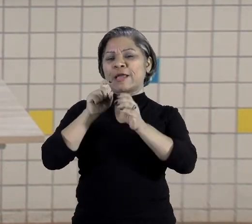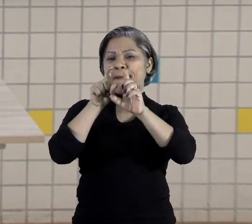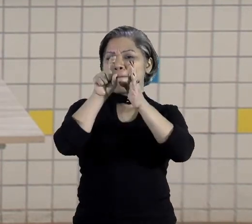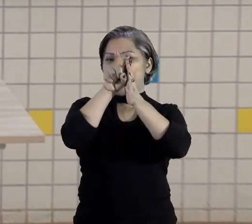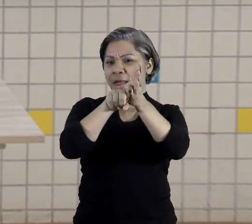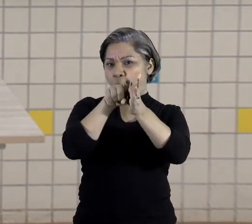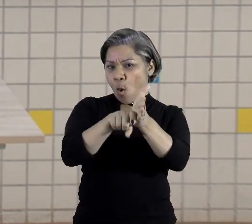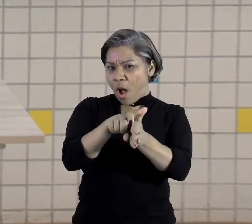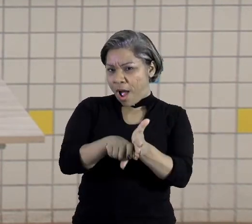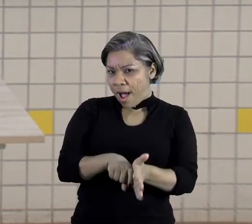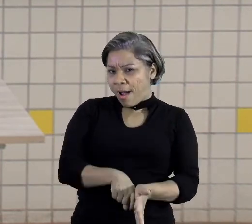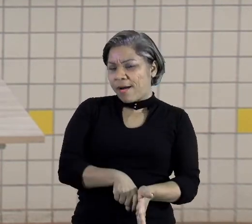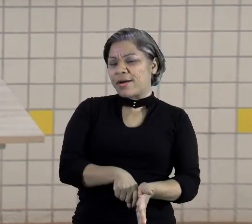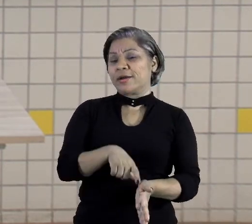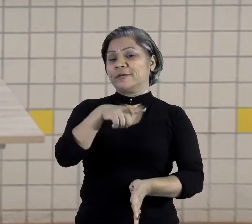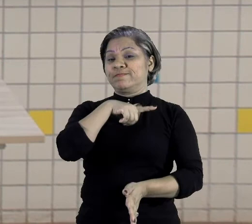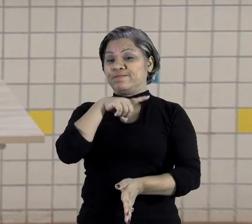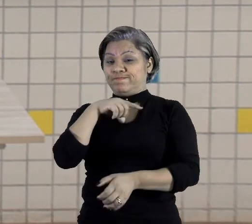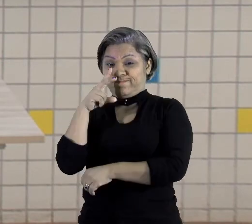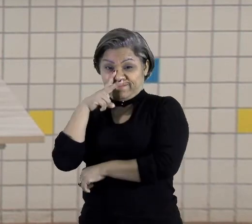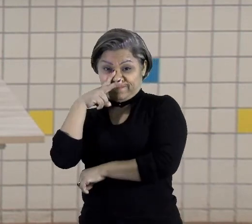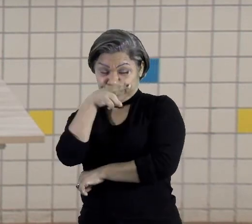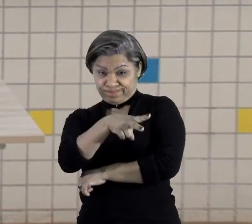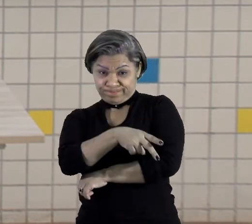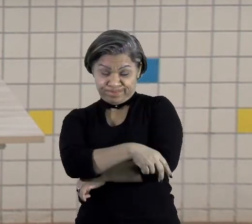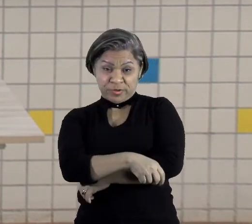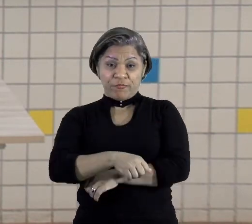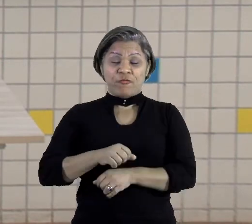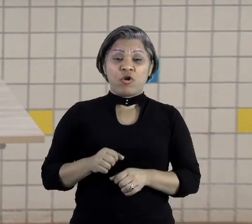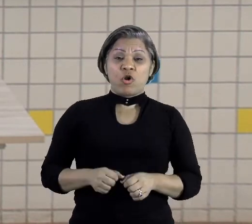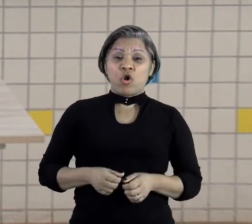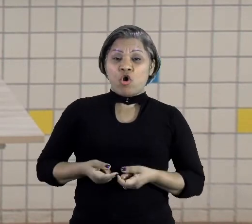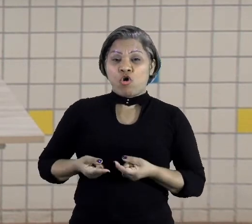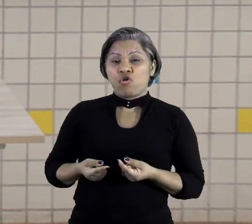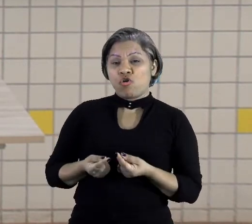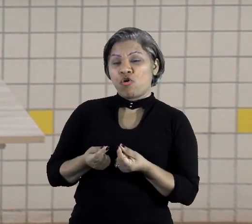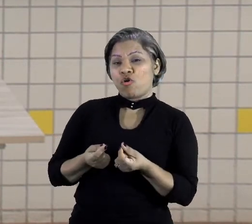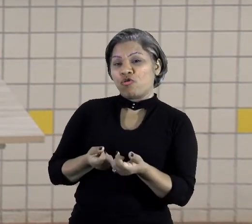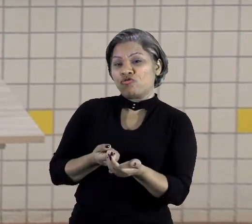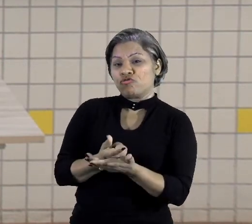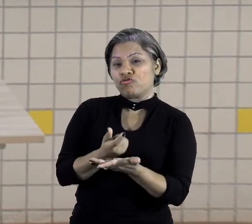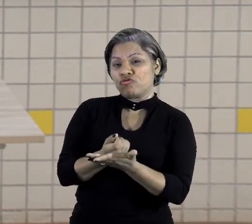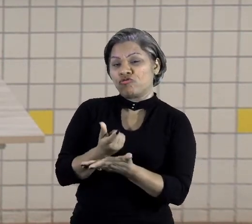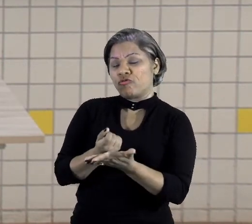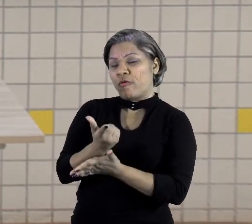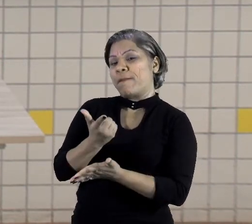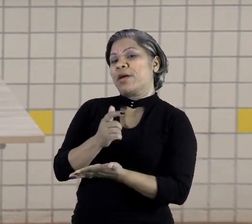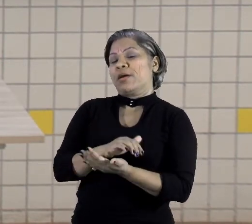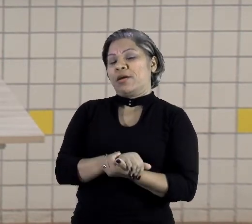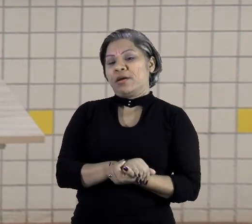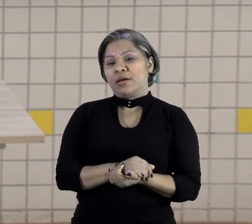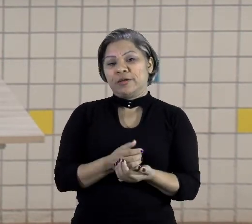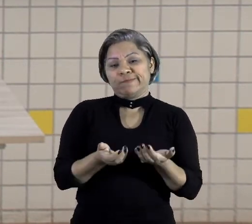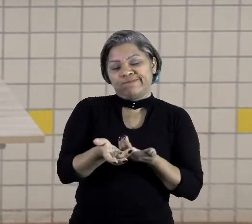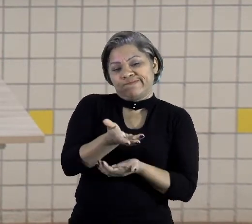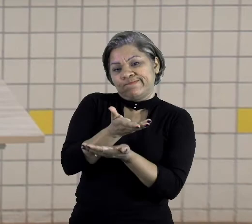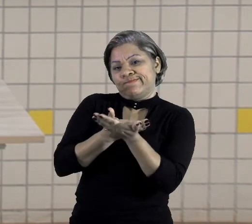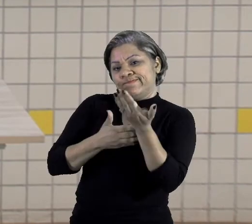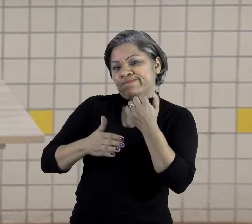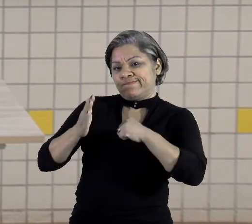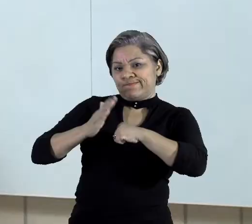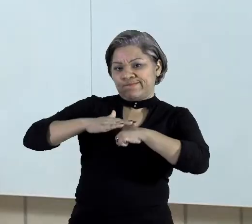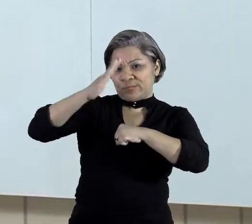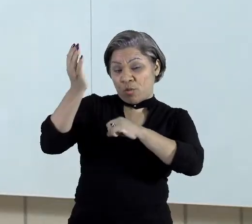Tem um forte comércio de produtos e serviços agrícolas e tem uma alta produtividade.